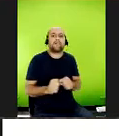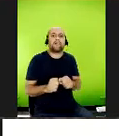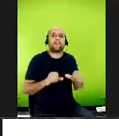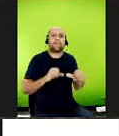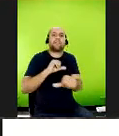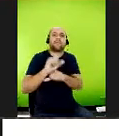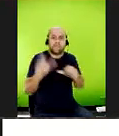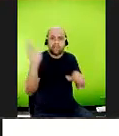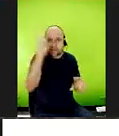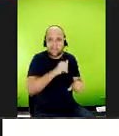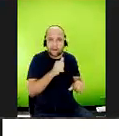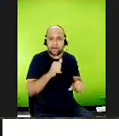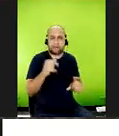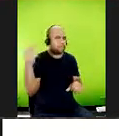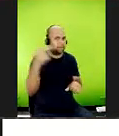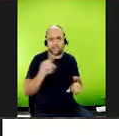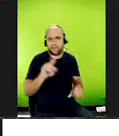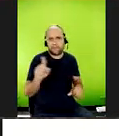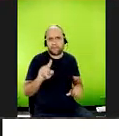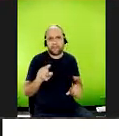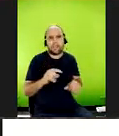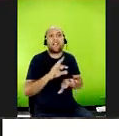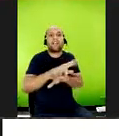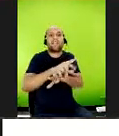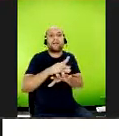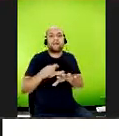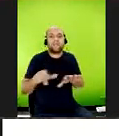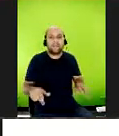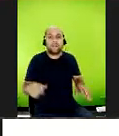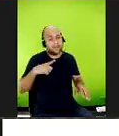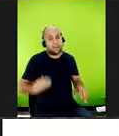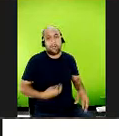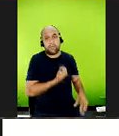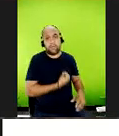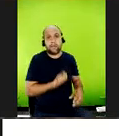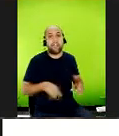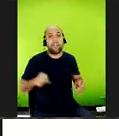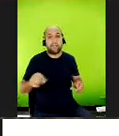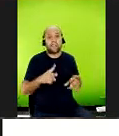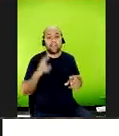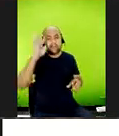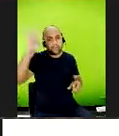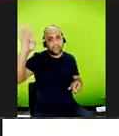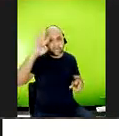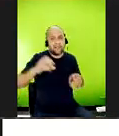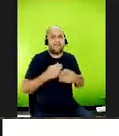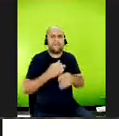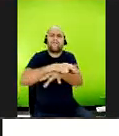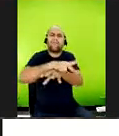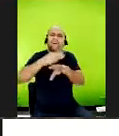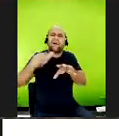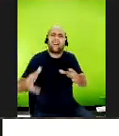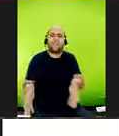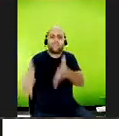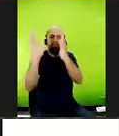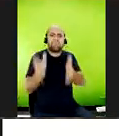virar né a adversidade Ela está aí né se você fechar um olho pode mais lavar os armários descendo na sociedade contemporânea